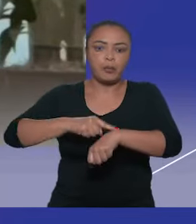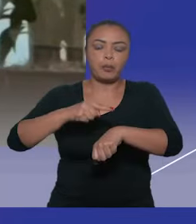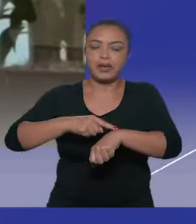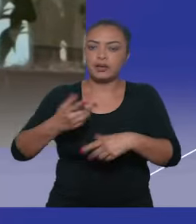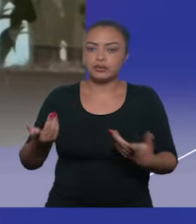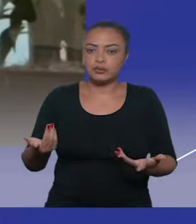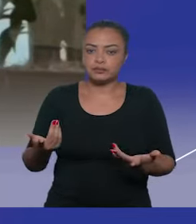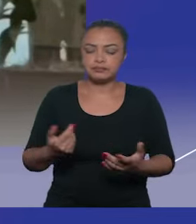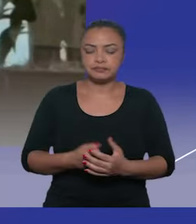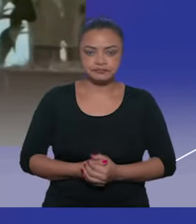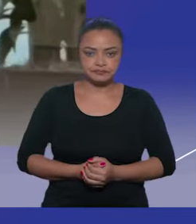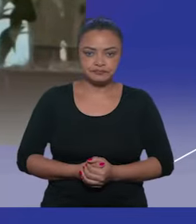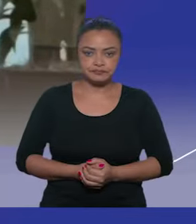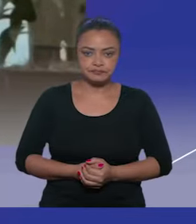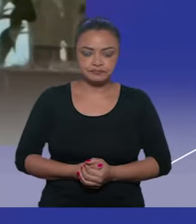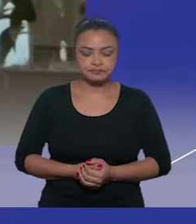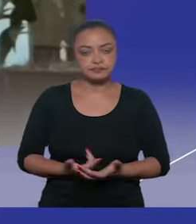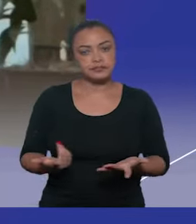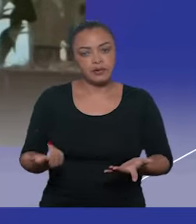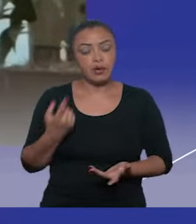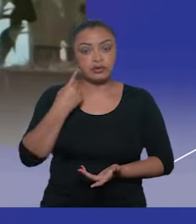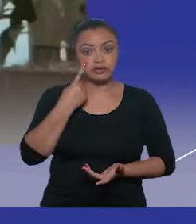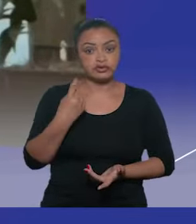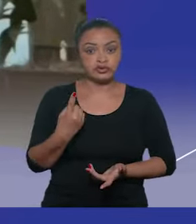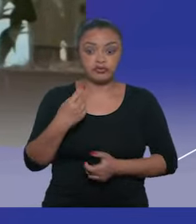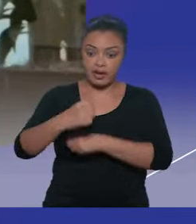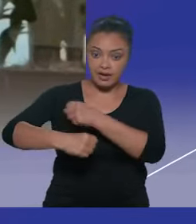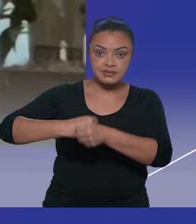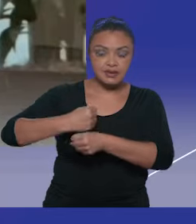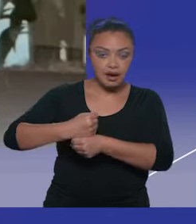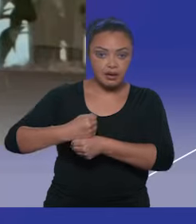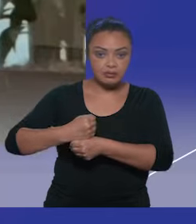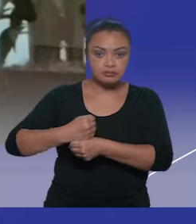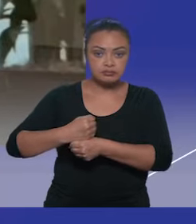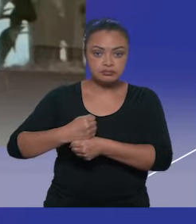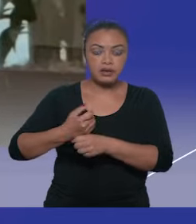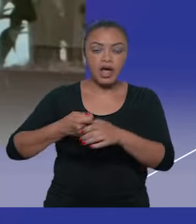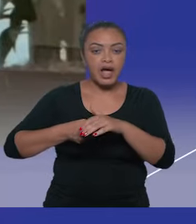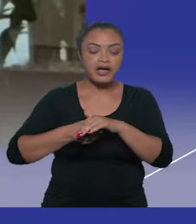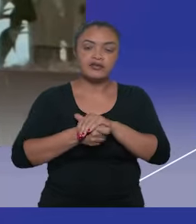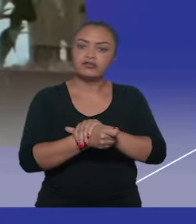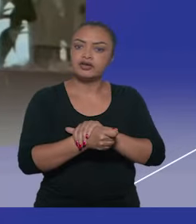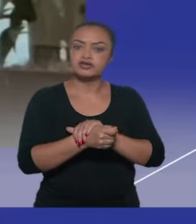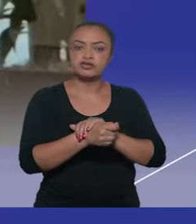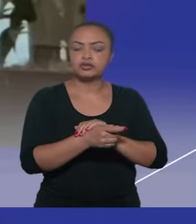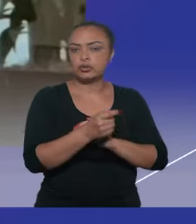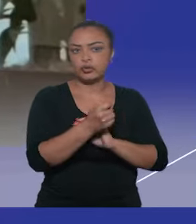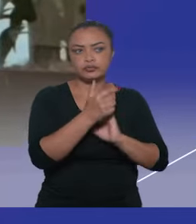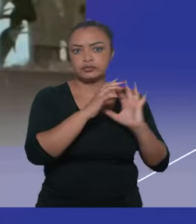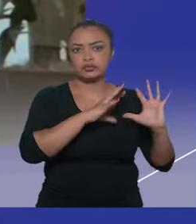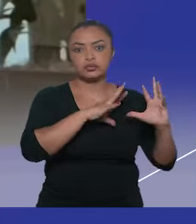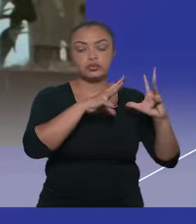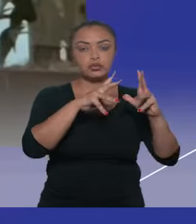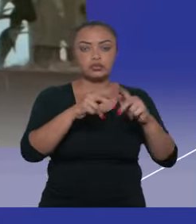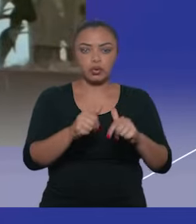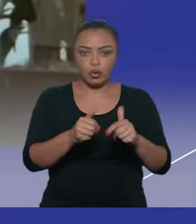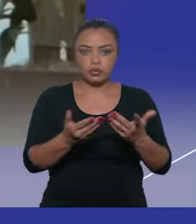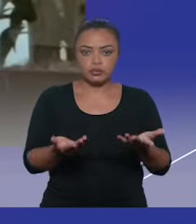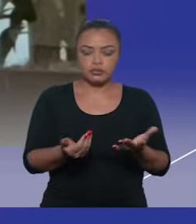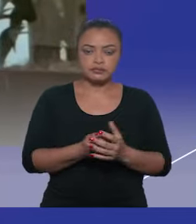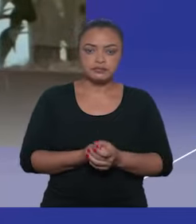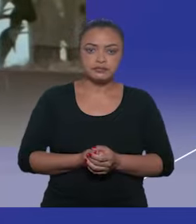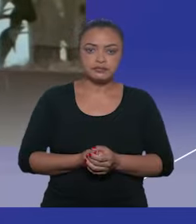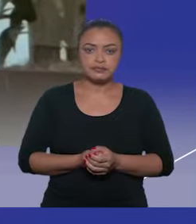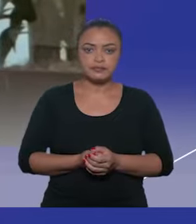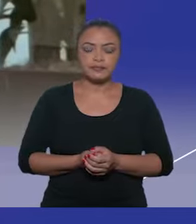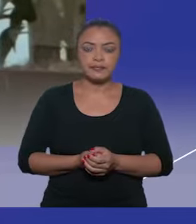conseguir adivinhar qual investimento que vai ser o investimento da hora ou do momento em cada ano que se passa. A evidência está